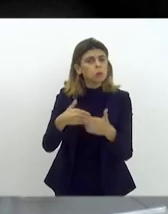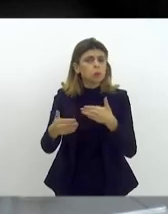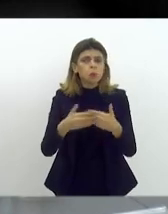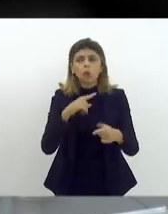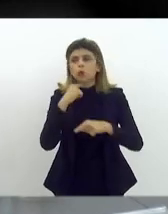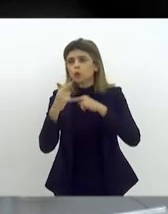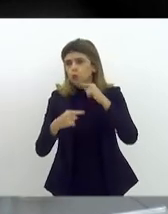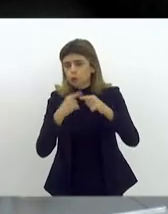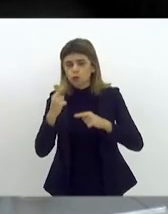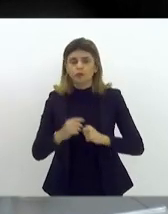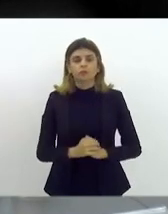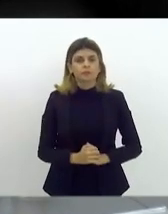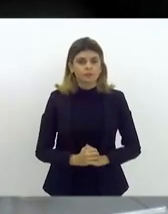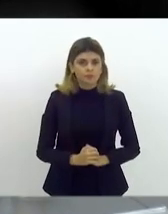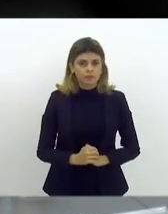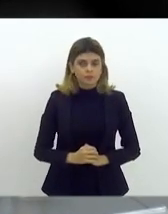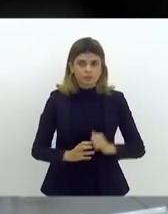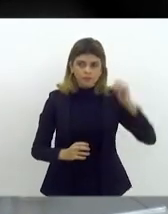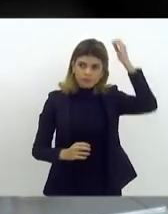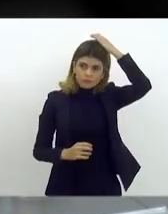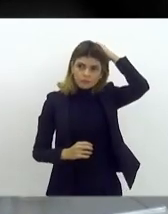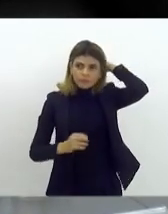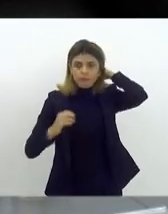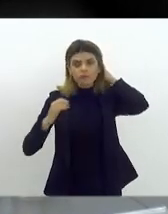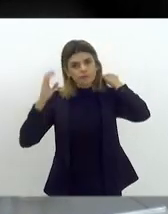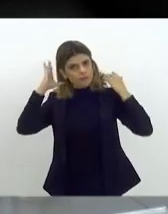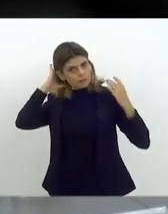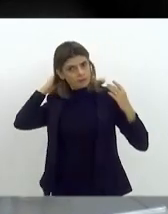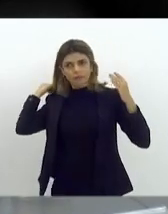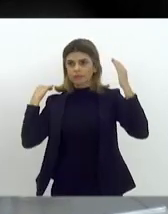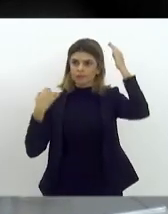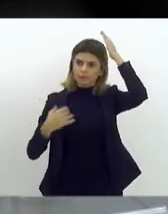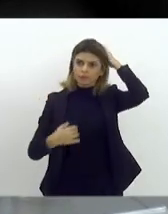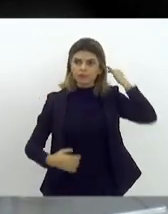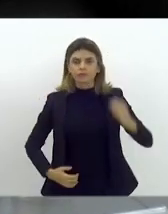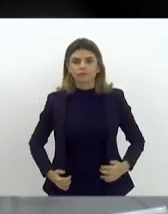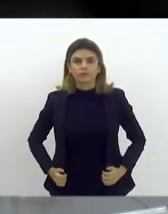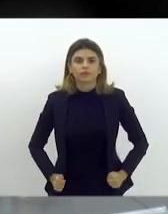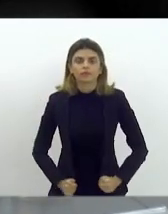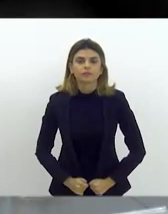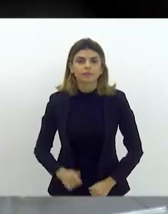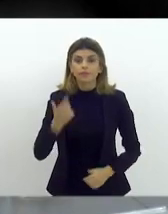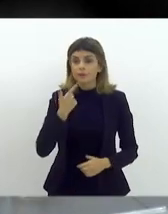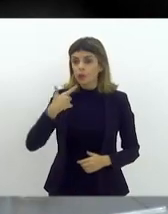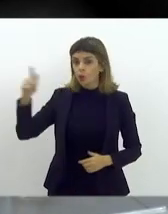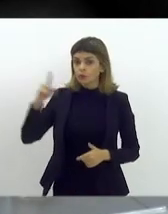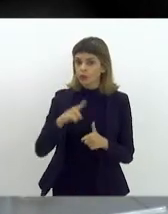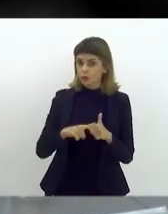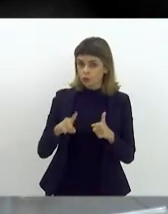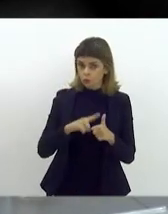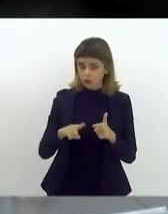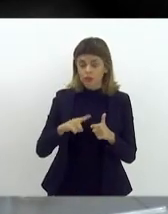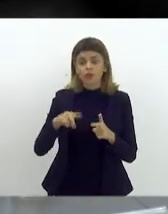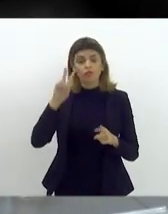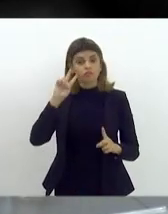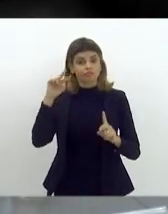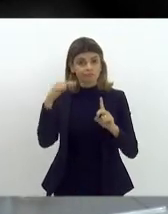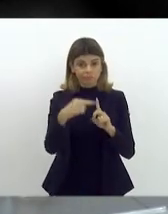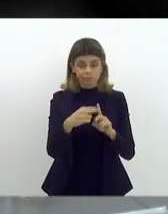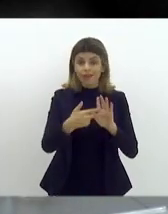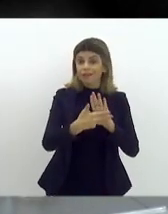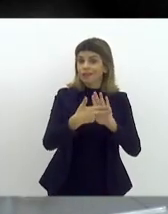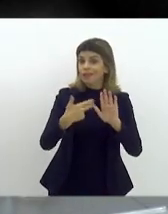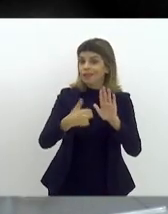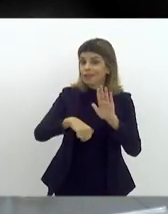nesse sentido né é outro ponto que a gente vai analisar aqui se refere ao crime